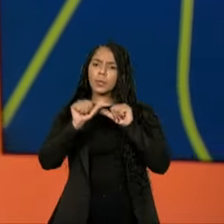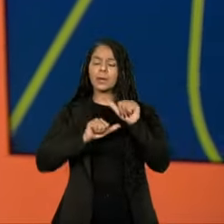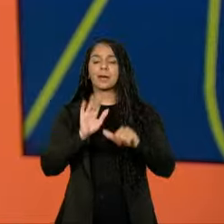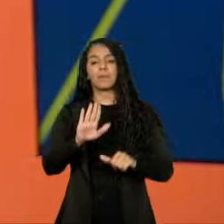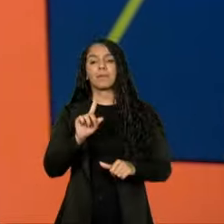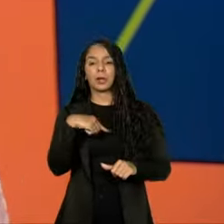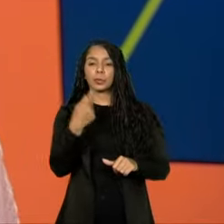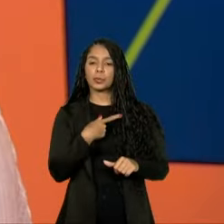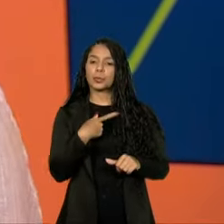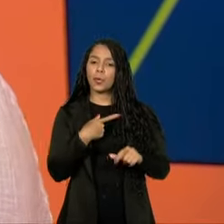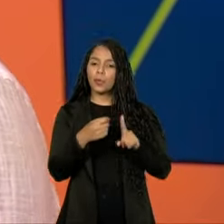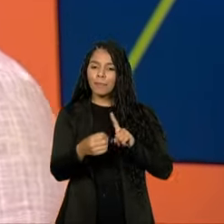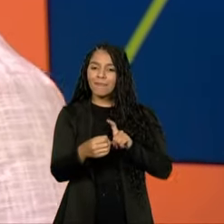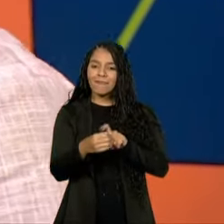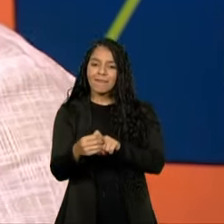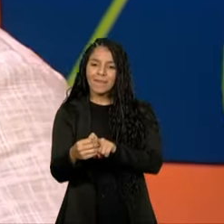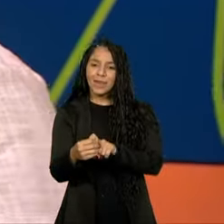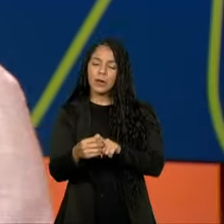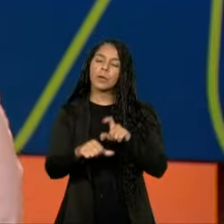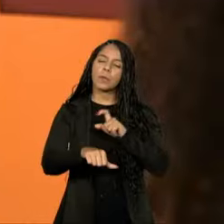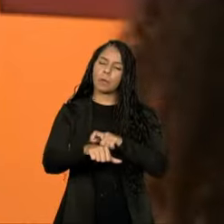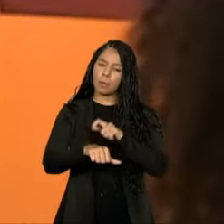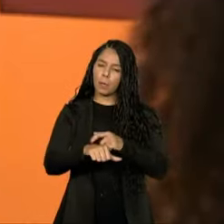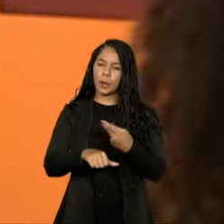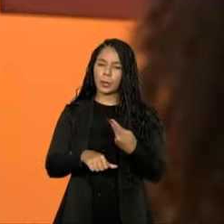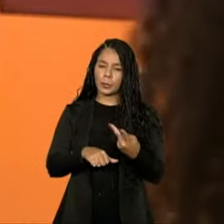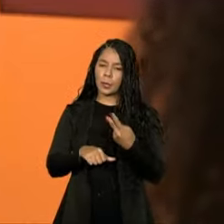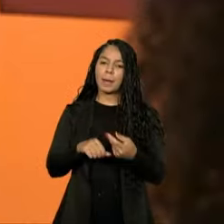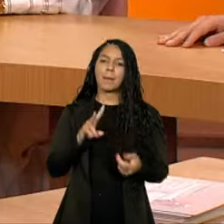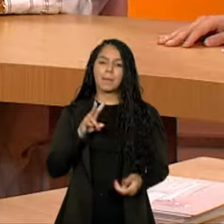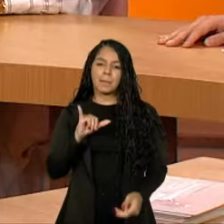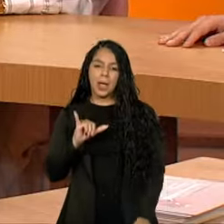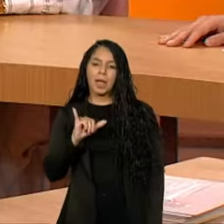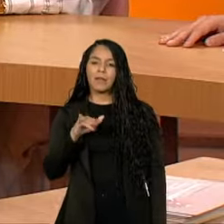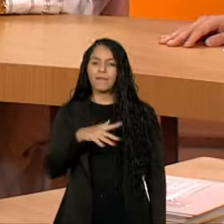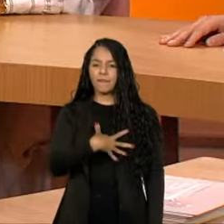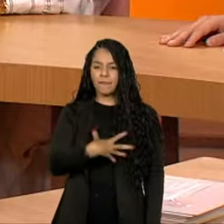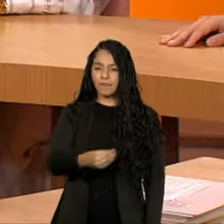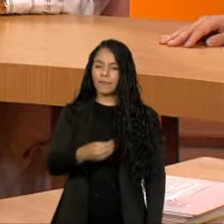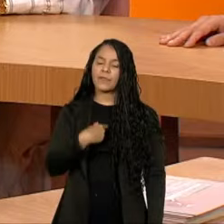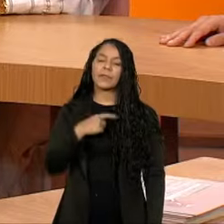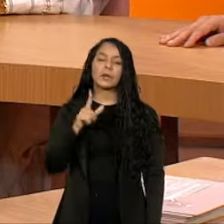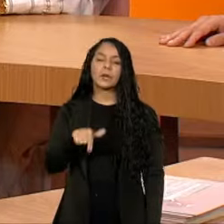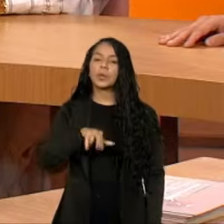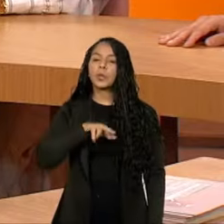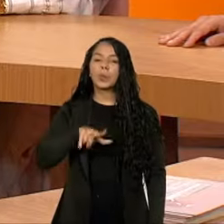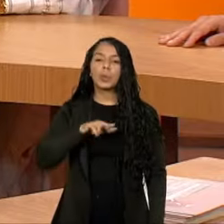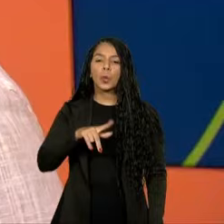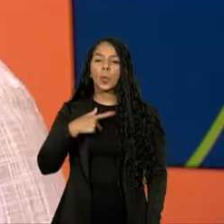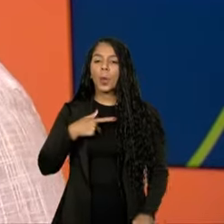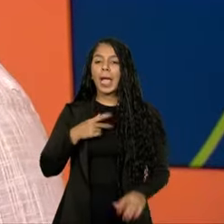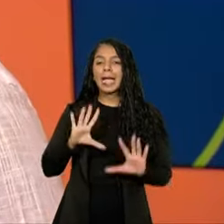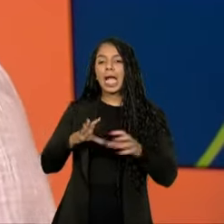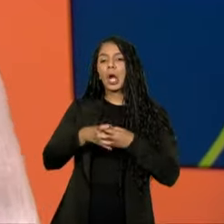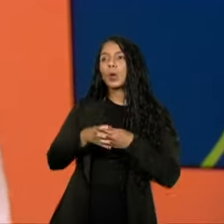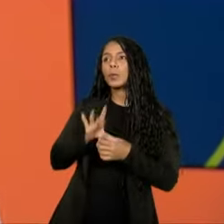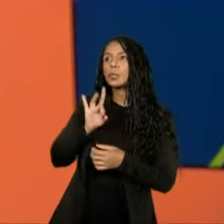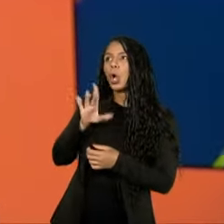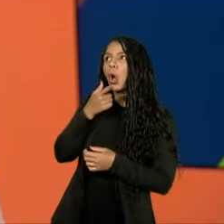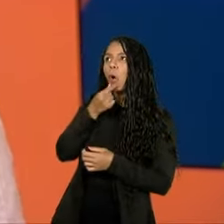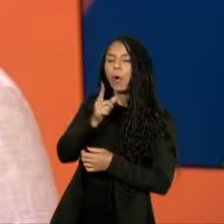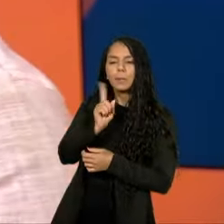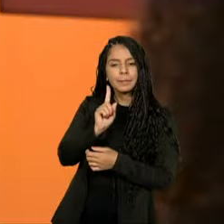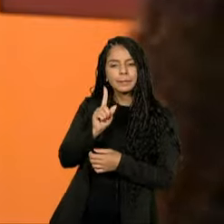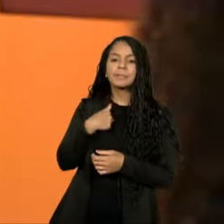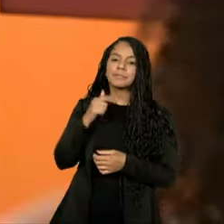nosso vínculo... Esse momento de vocês dois, né? Dois. O pai, o filho... A mãe querendo ir pode ir também, não é que é clube de bolinha, sim, não. E muito menos de você, né,